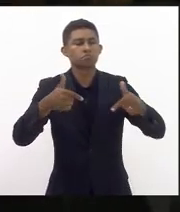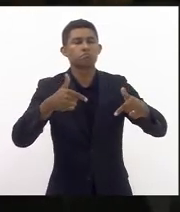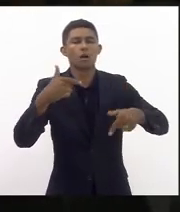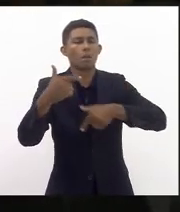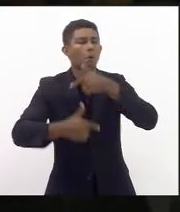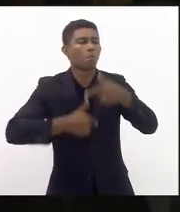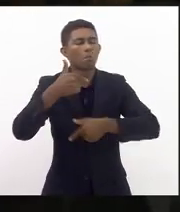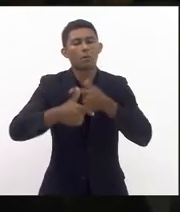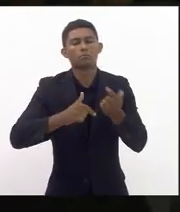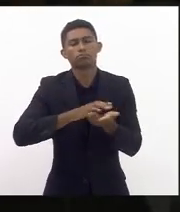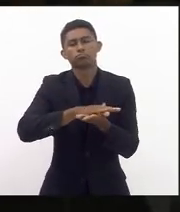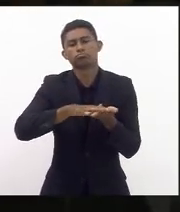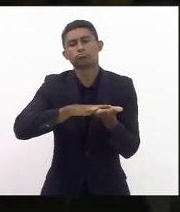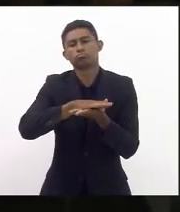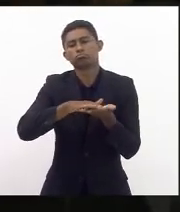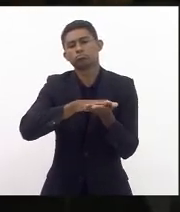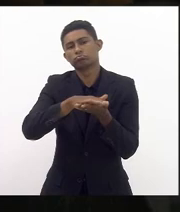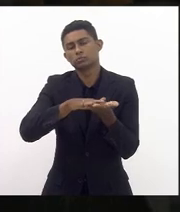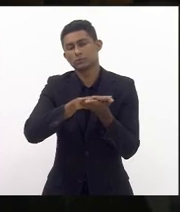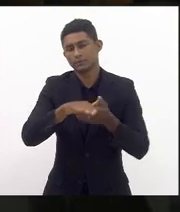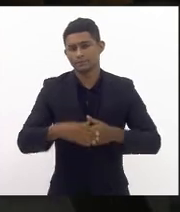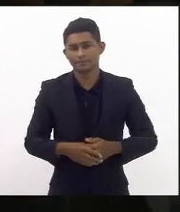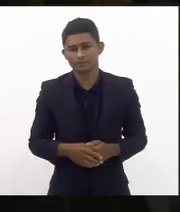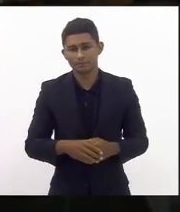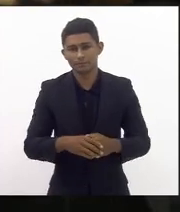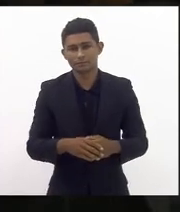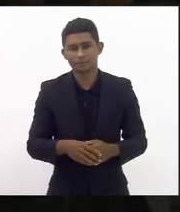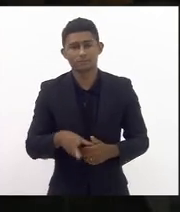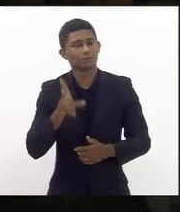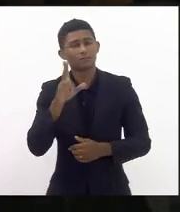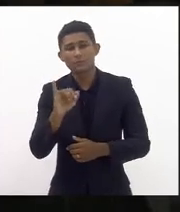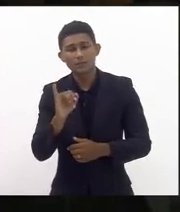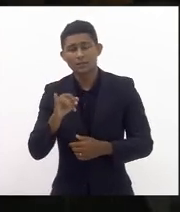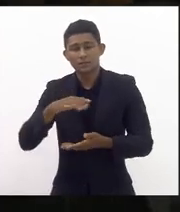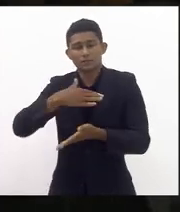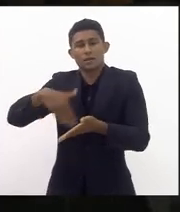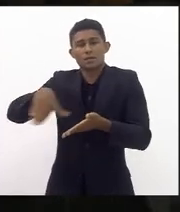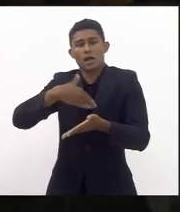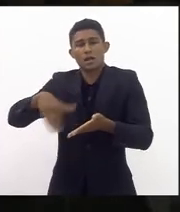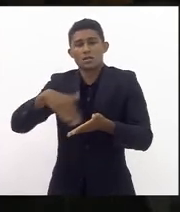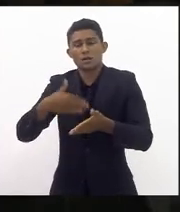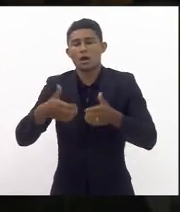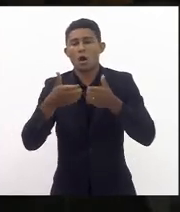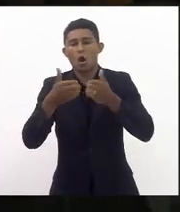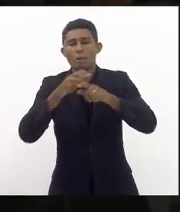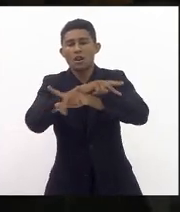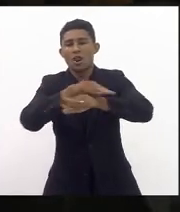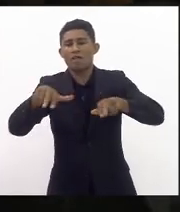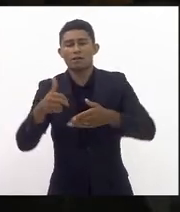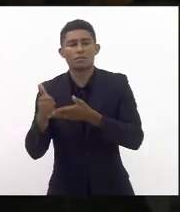atua, como deveria atuar, se não tem Secretaria de Transporte, a Supervia